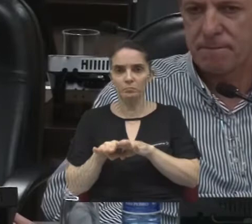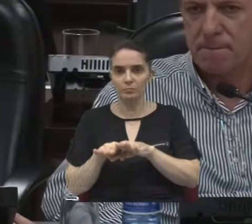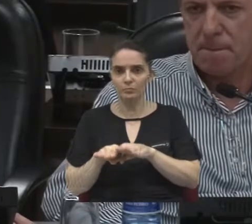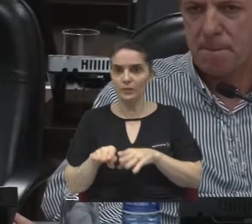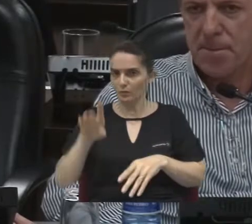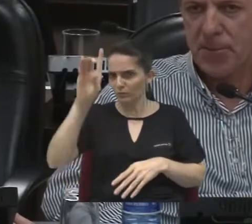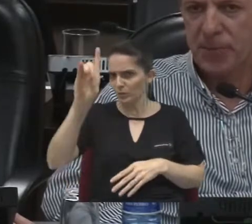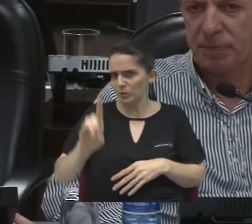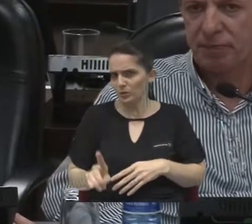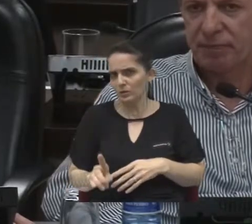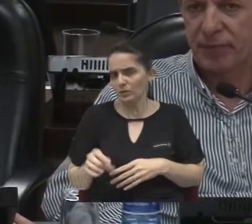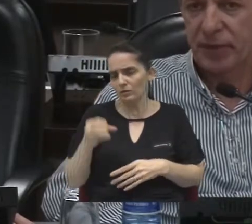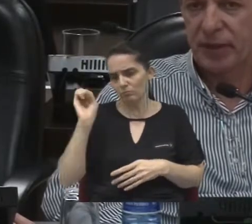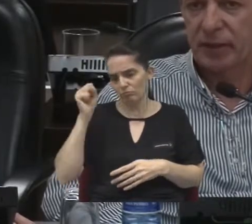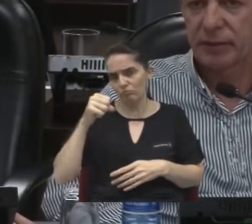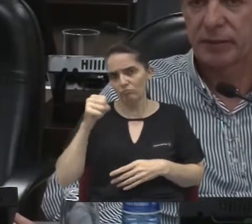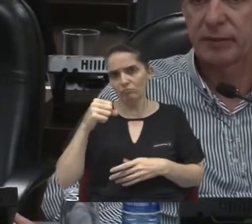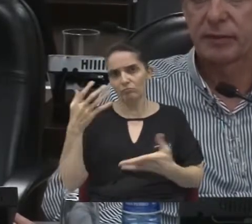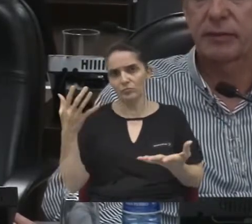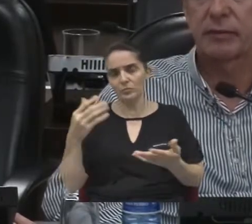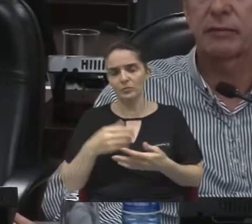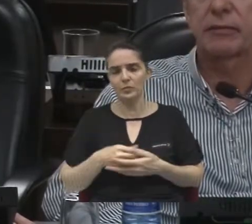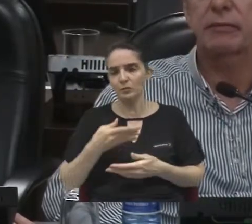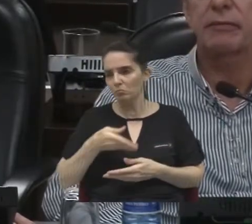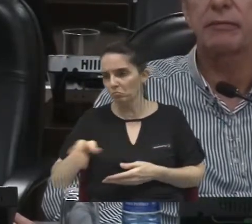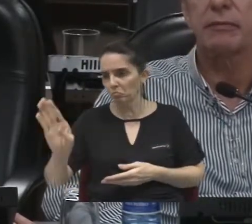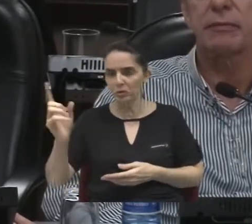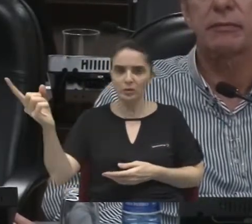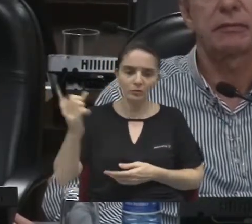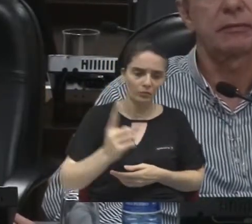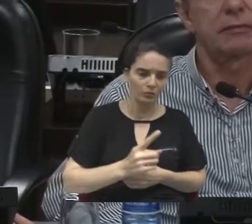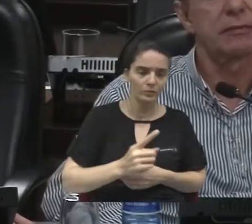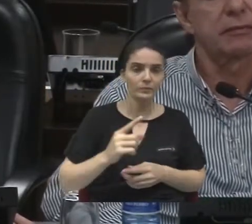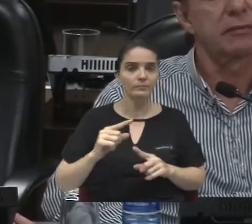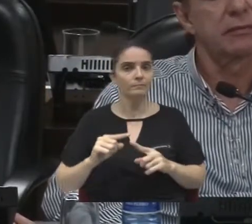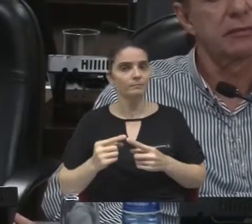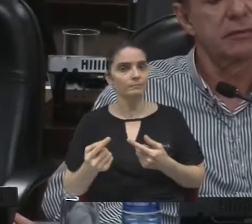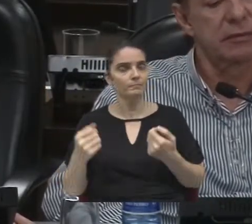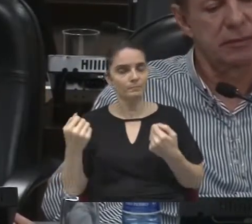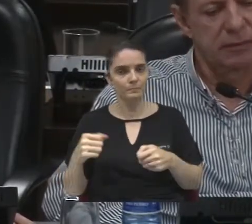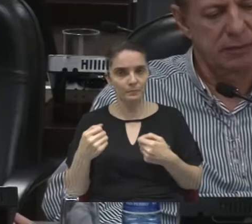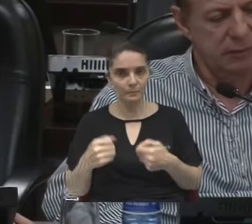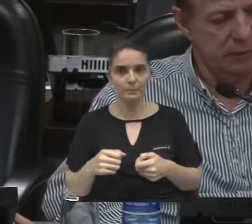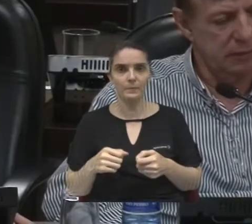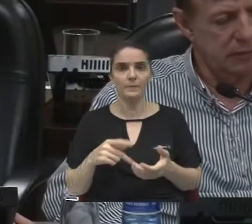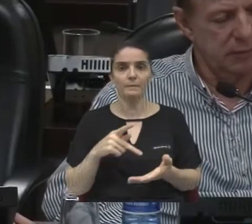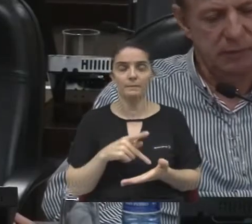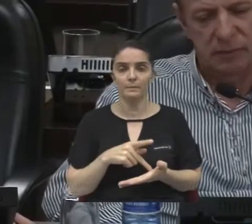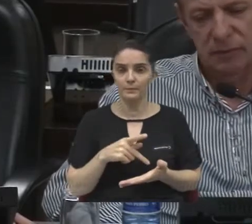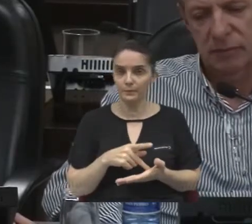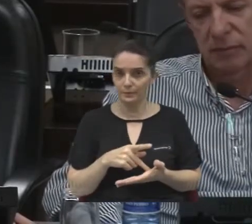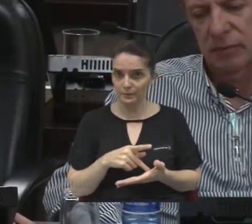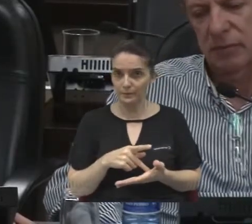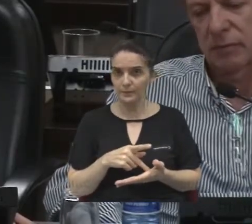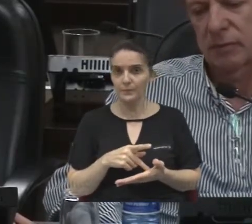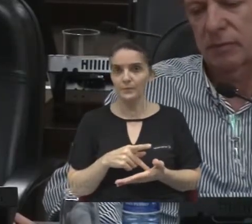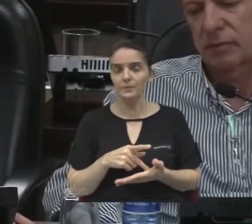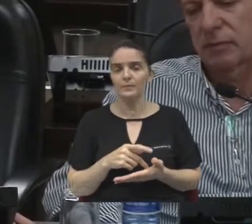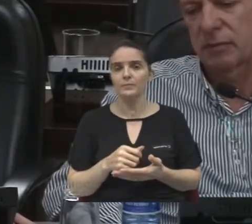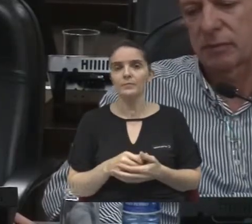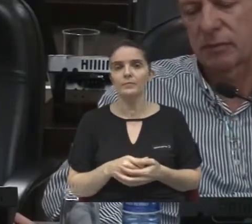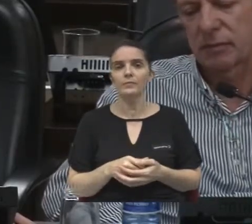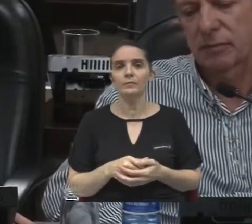direito, né? Eles têm todo o direito de ir e vir, mas eu acho que teria que ter realmente uma